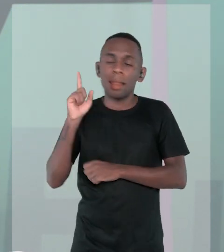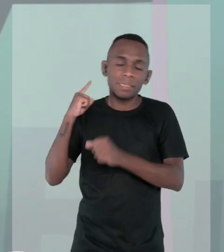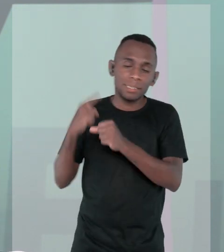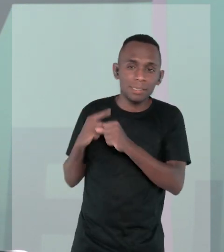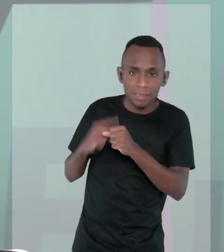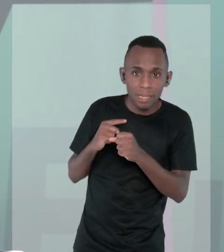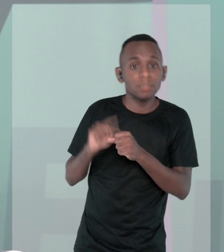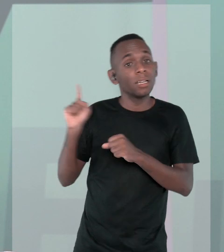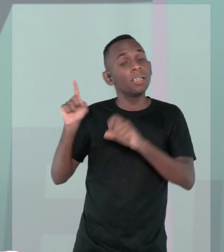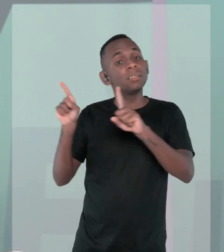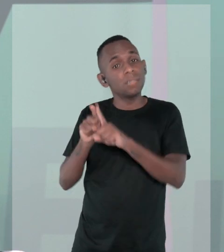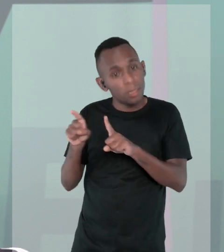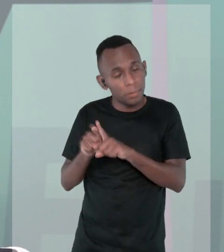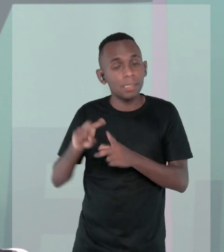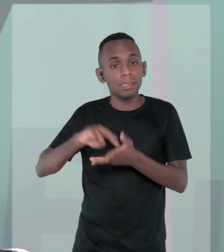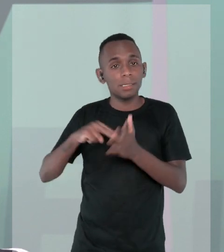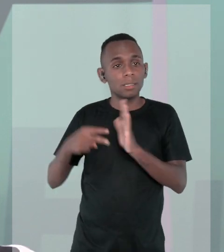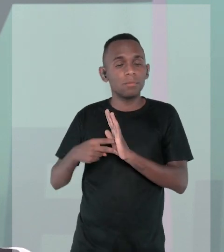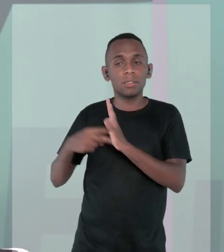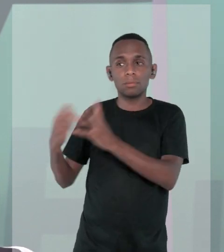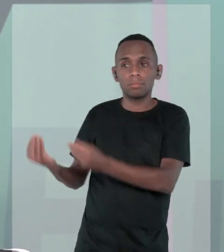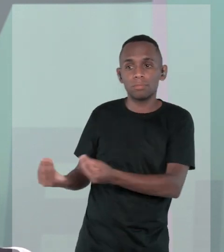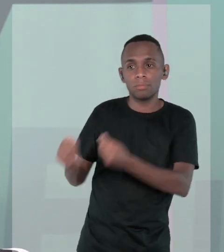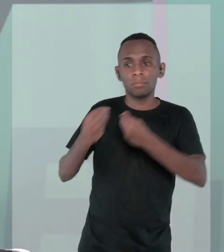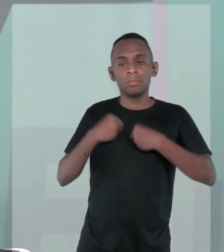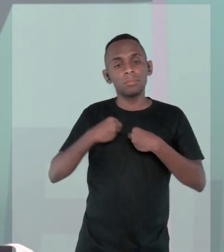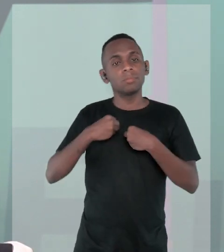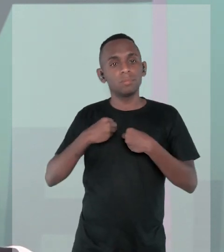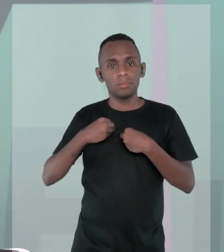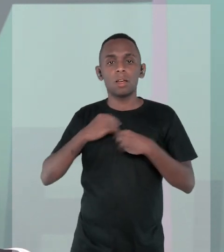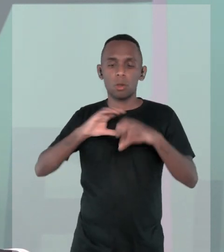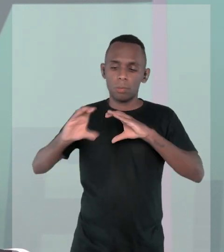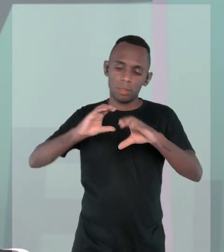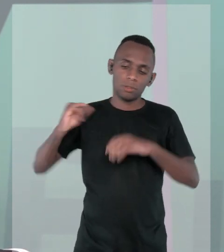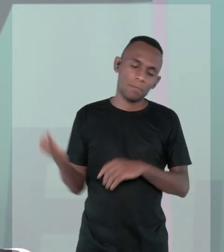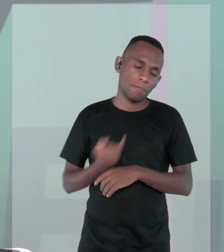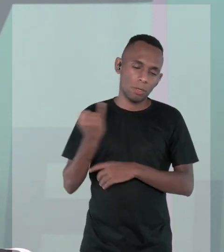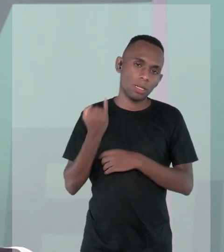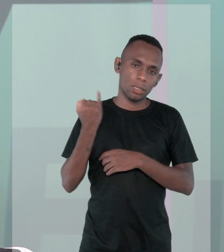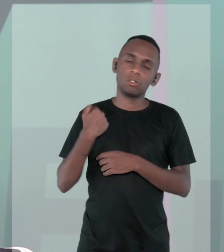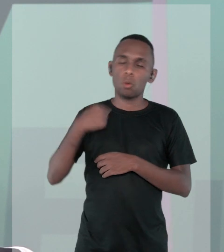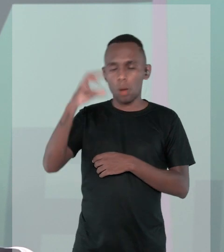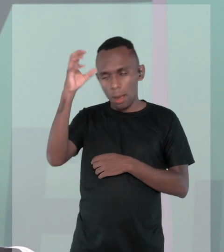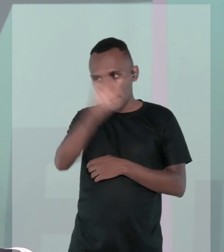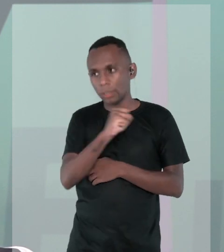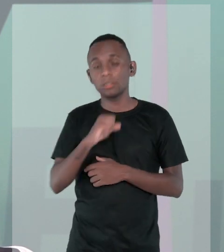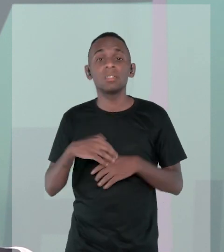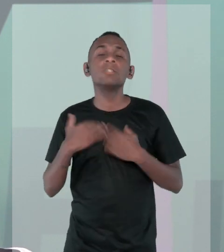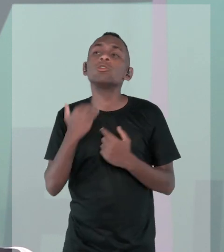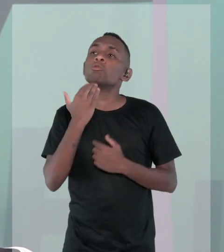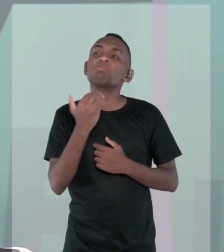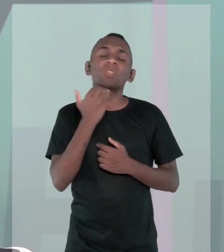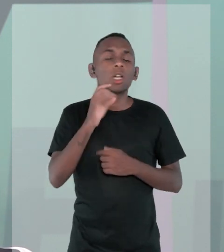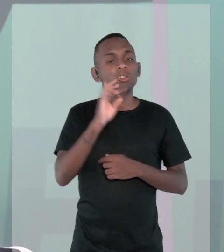Altas, ele também nos traz, me deu sinais de que a comunicação é importante. Então, não adianta só